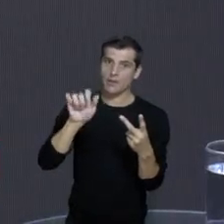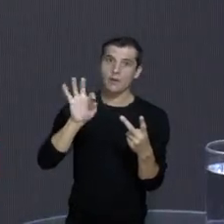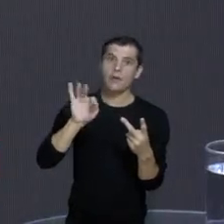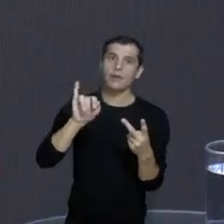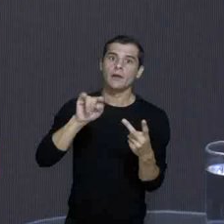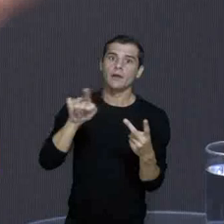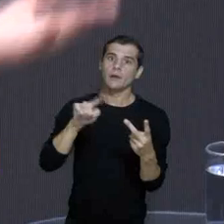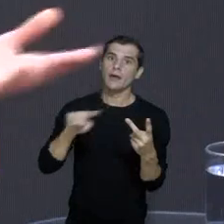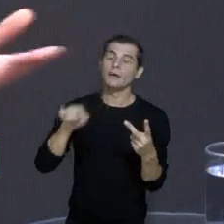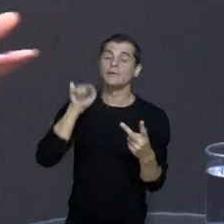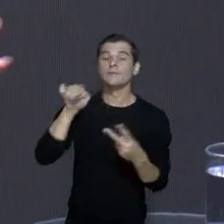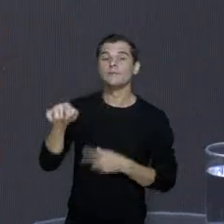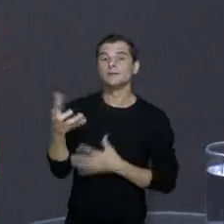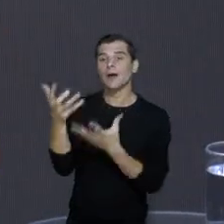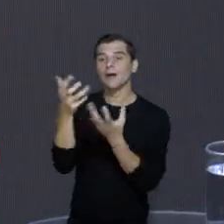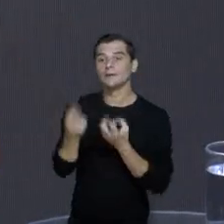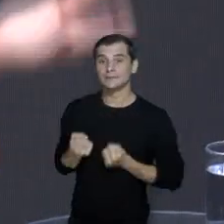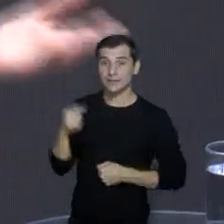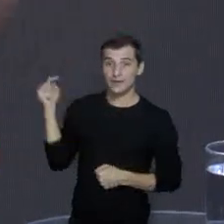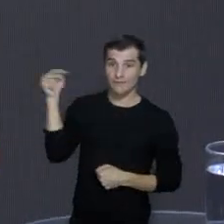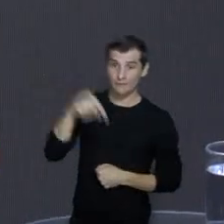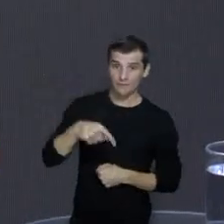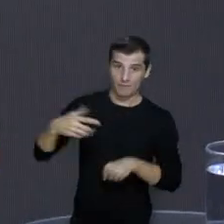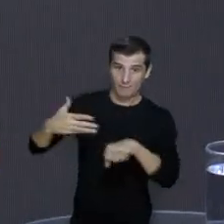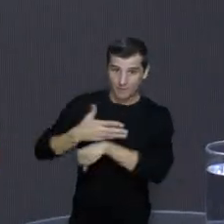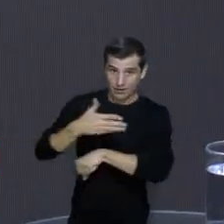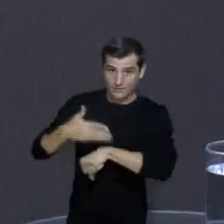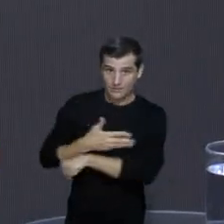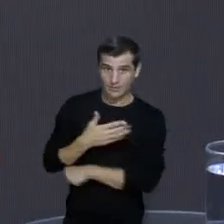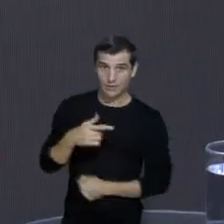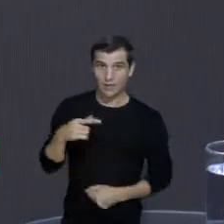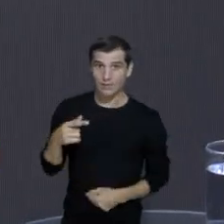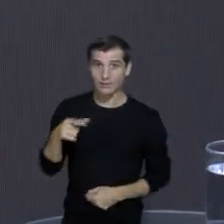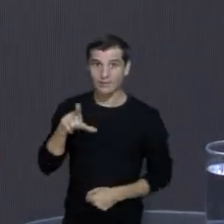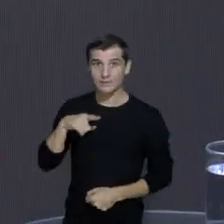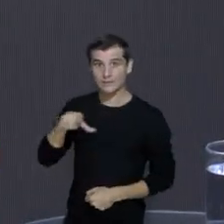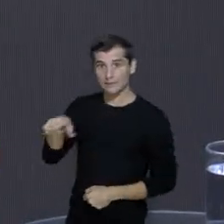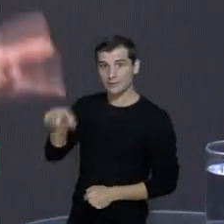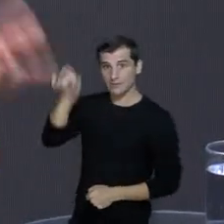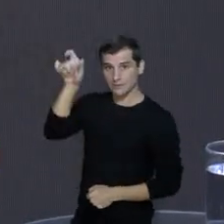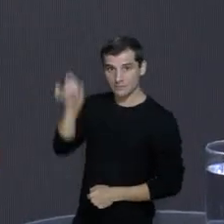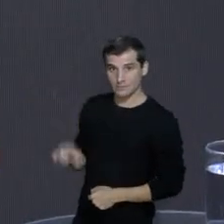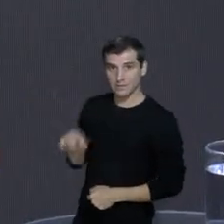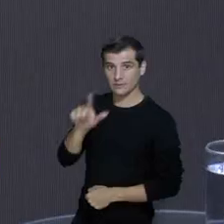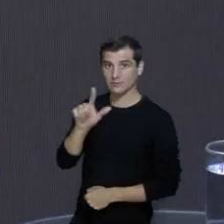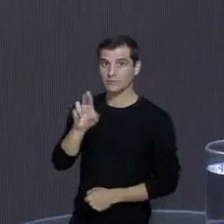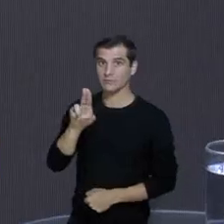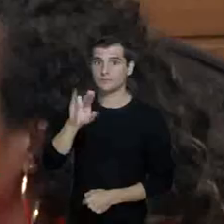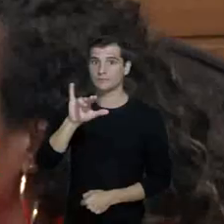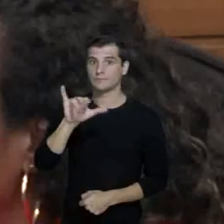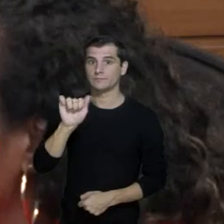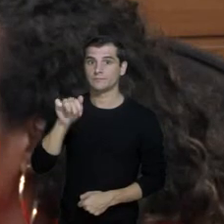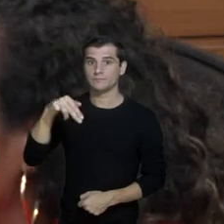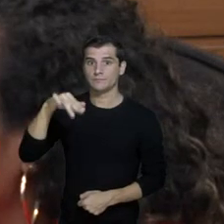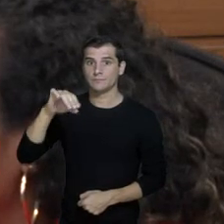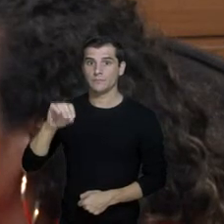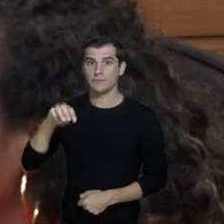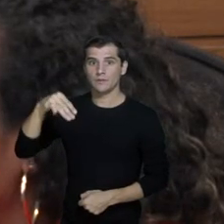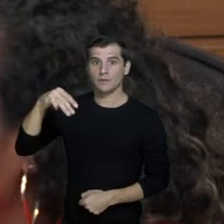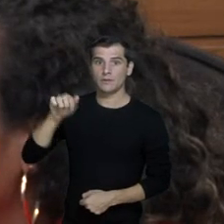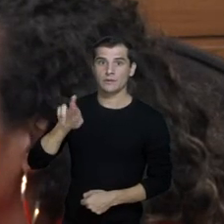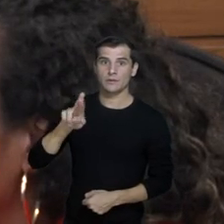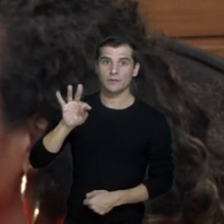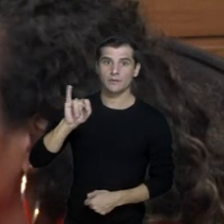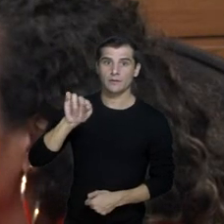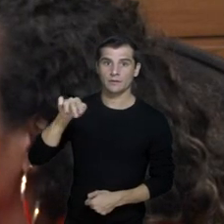a acho que aqui não tem ninguém que não conheça o artista Luciano Martins eu sou uma grande fã e eh falei